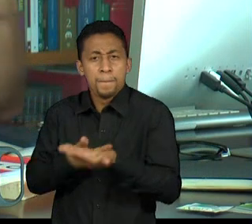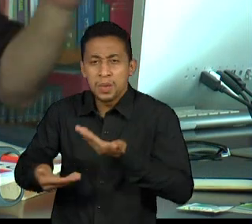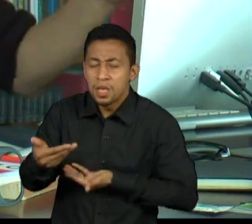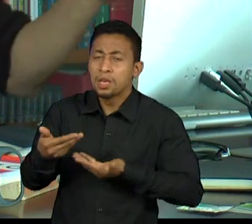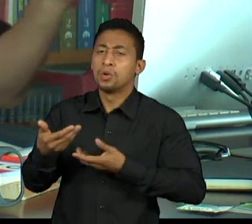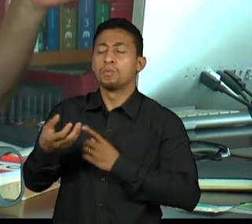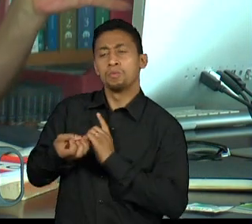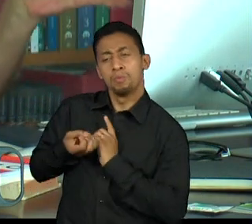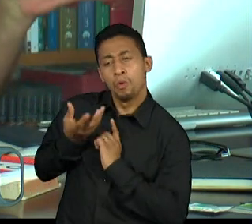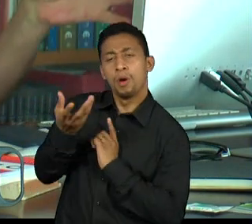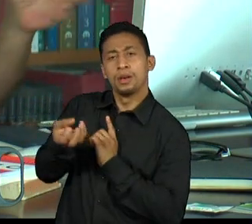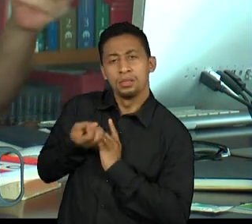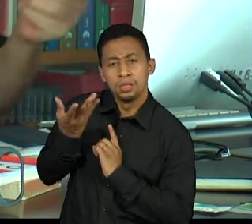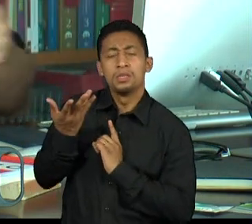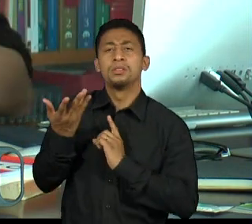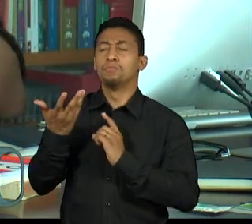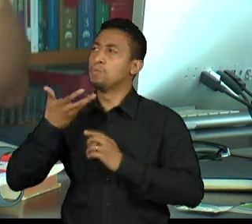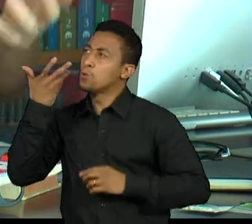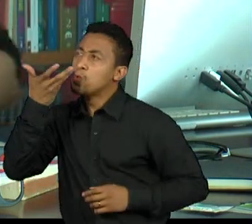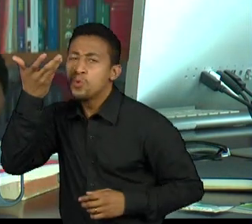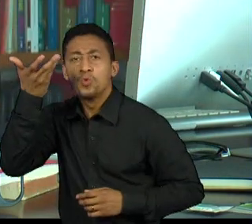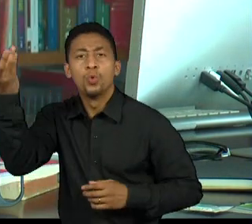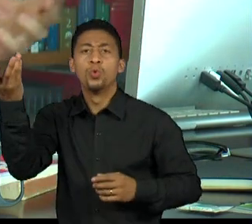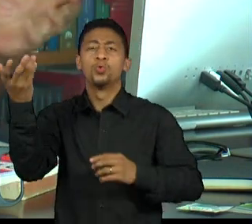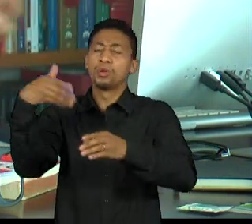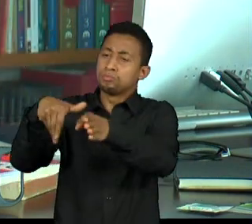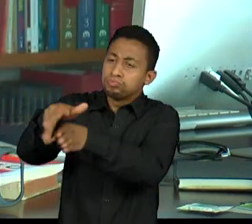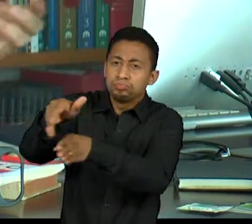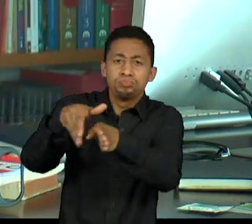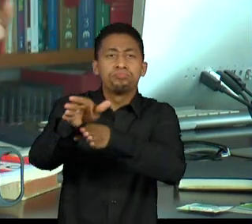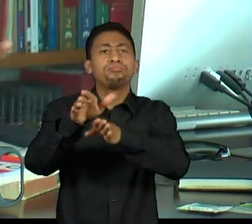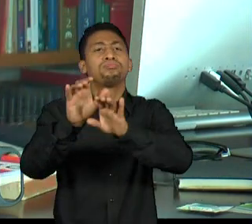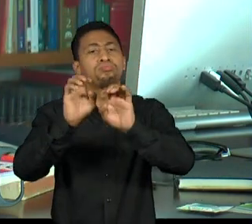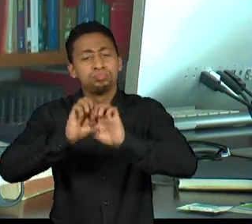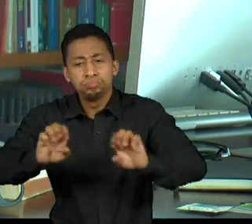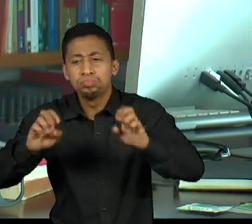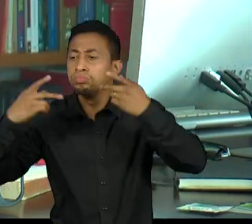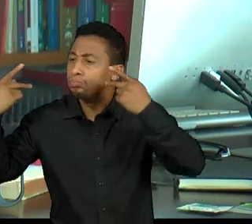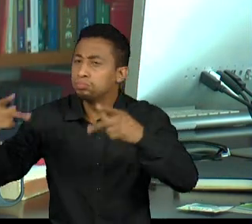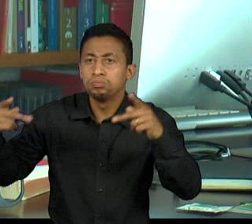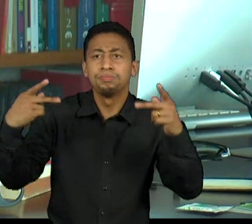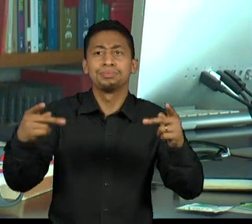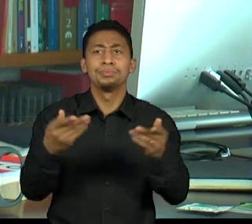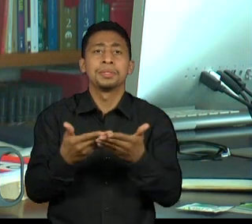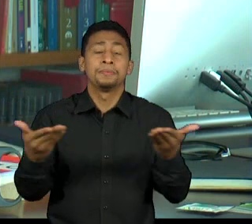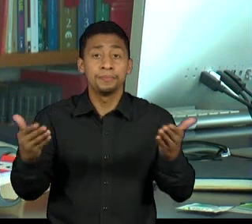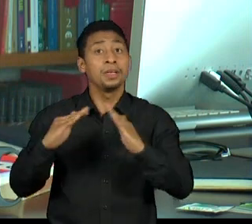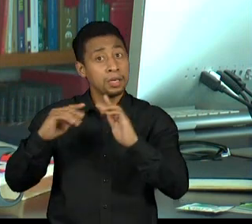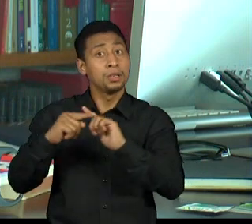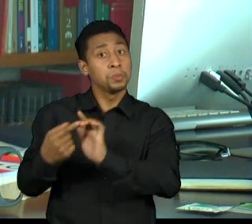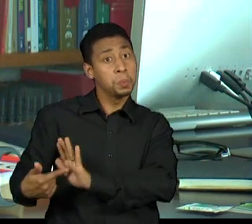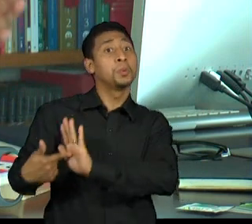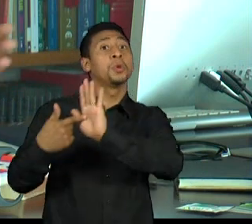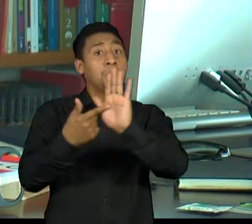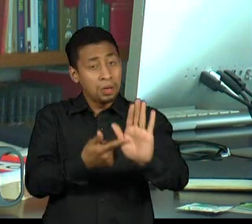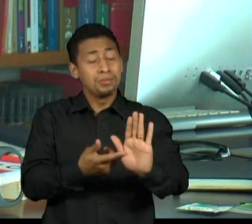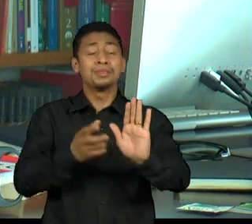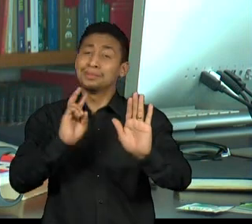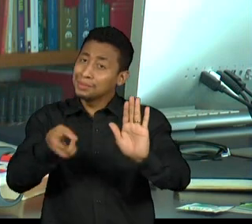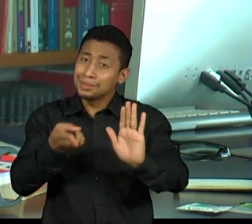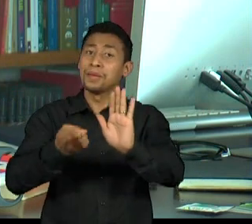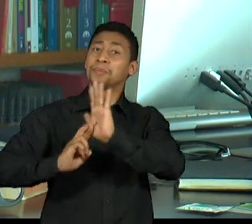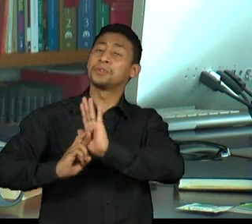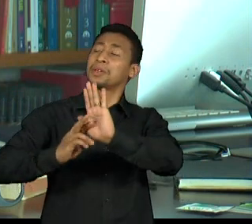música, de recomendação para o outro, de solidariedade que a igreja representa e sempre representou